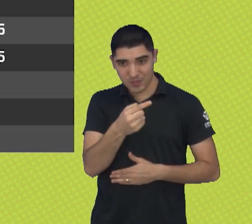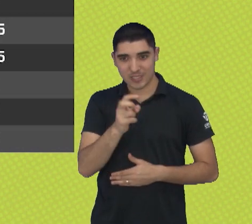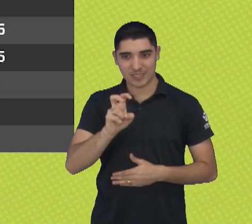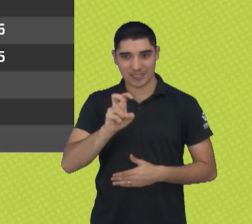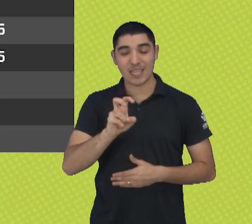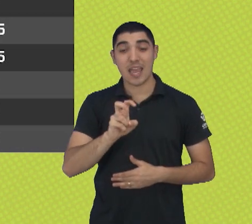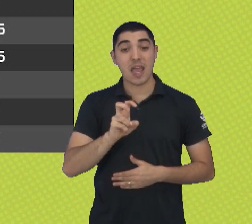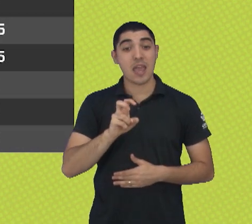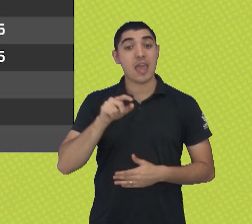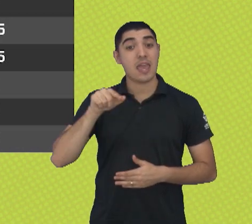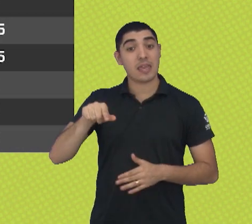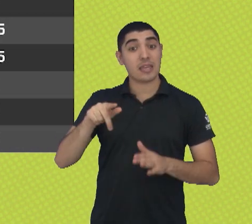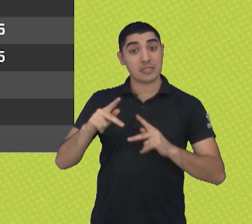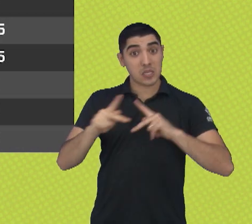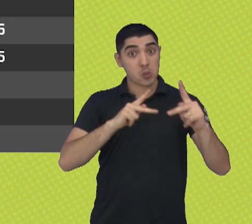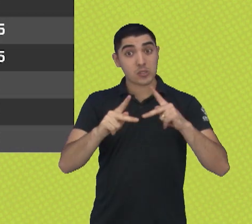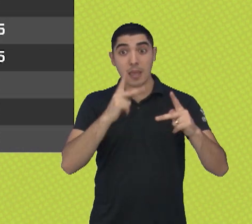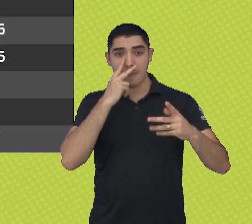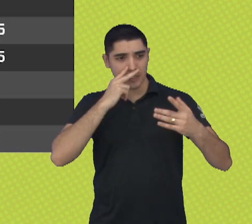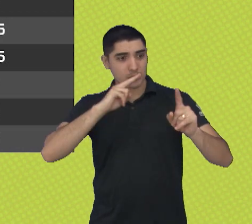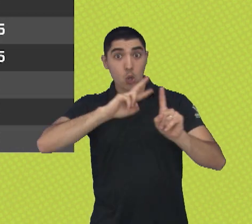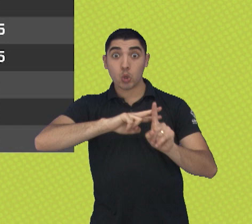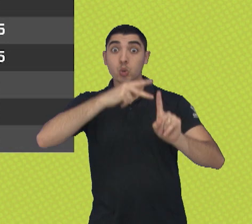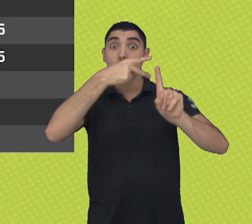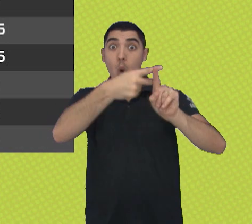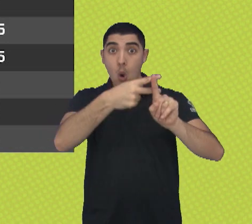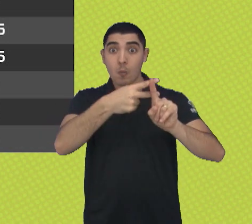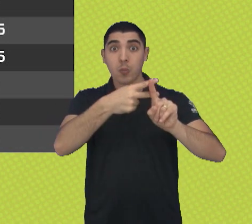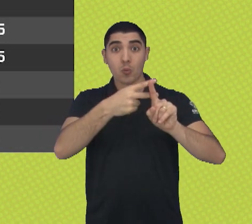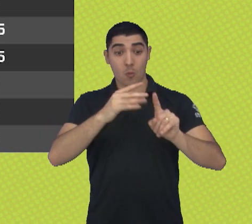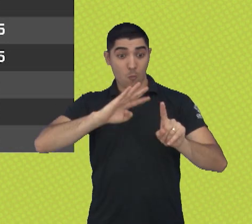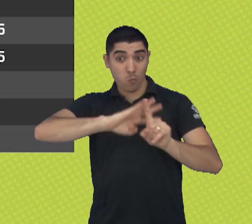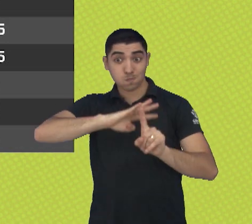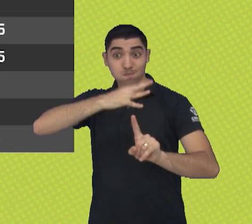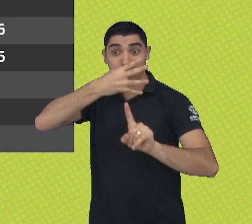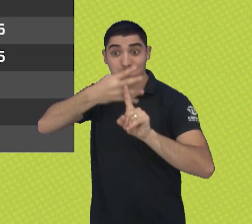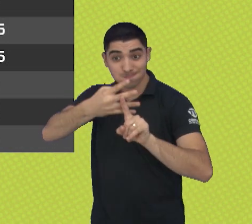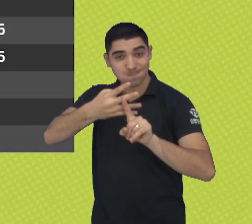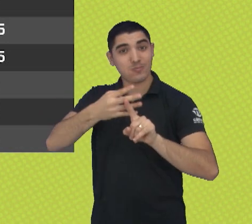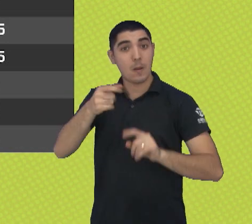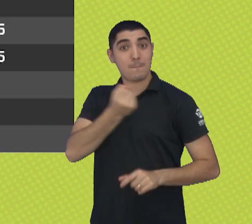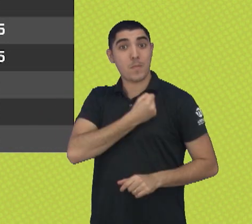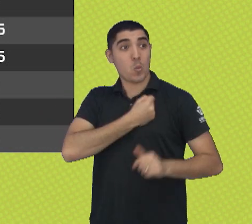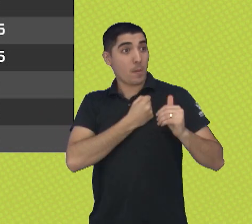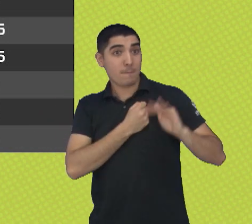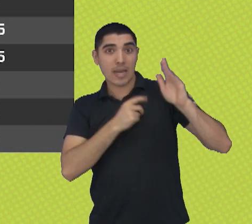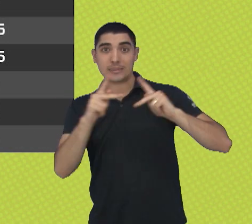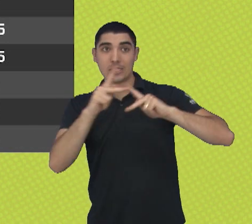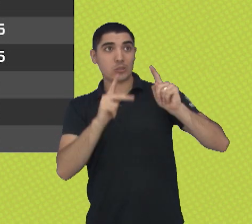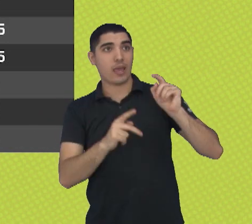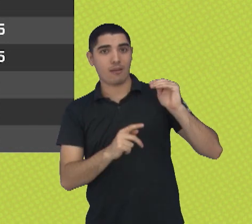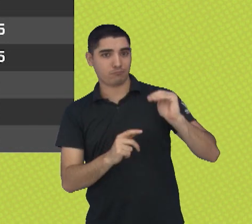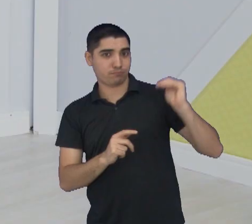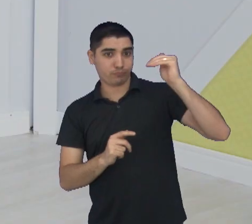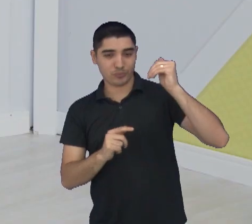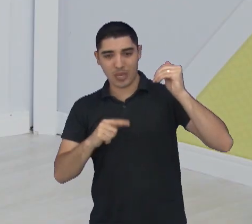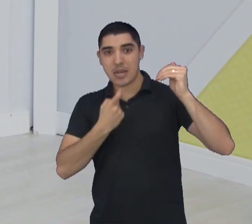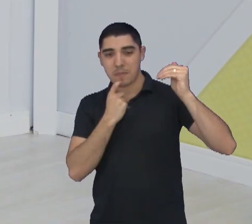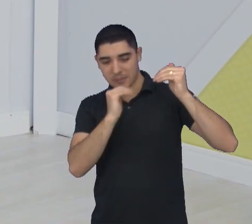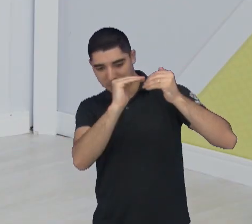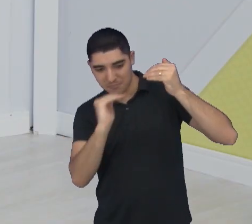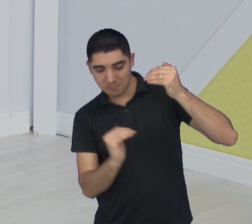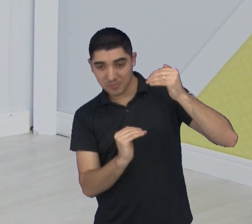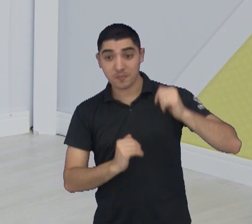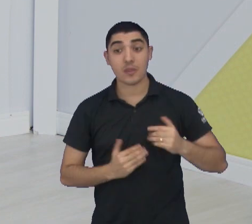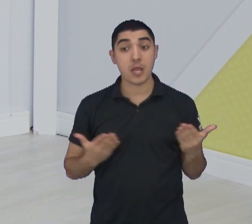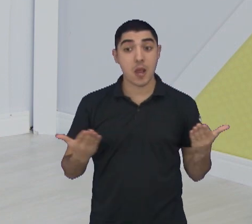vezes mais a pontuação em relação a São José dos Campos. Um espetáculo aí, o São José com 262 pontos. Vamos para o quadro de medalhas, meu